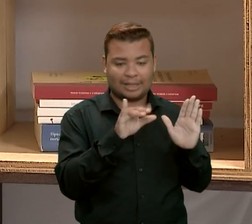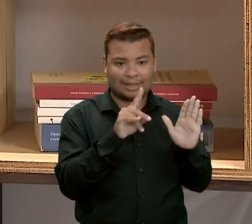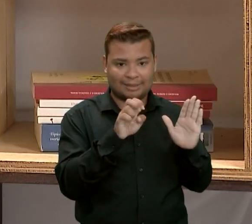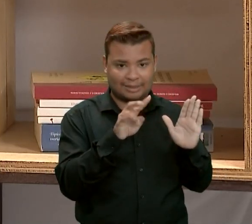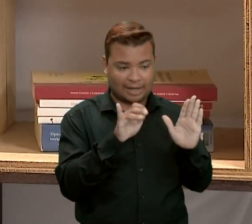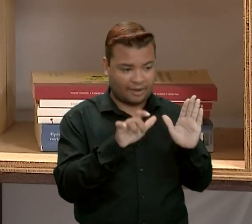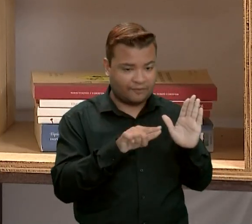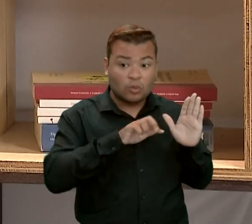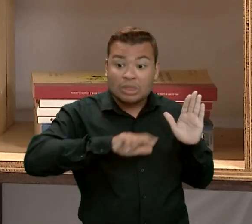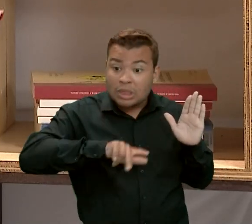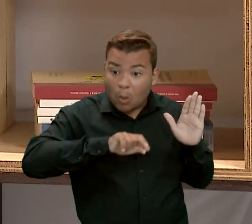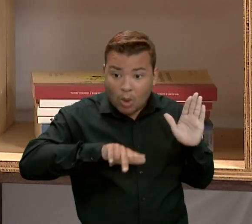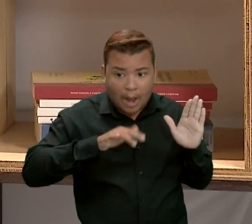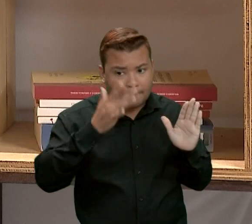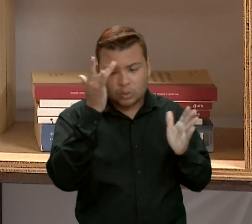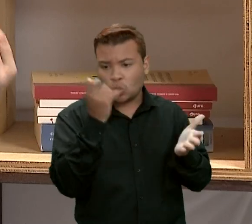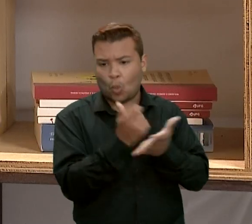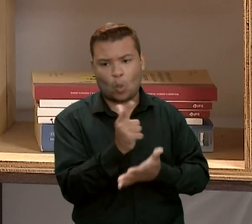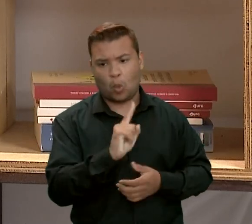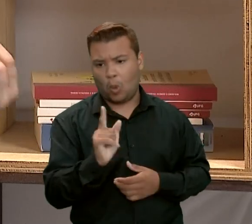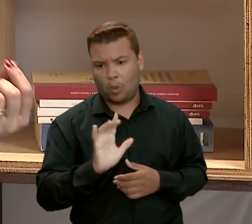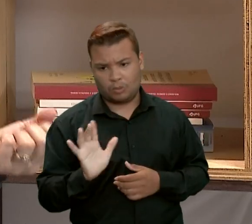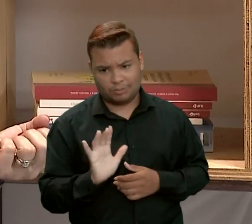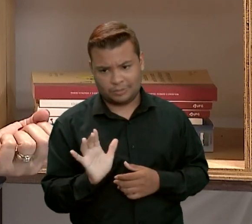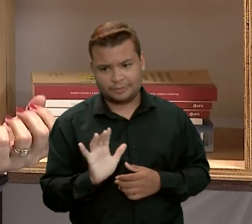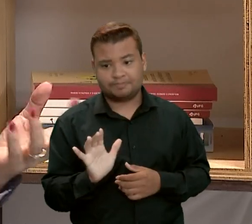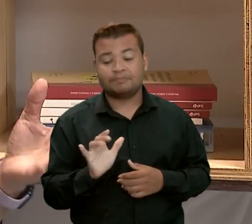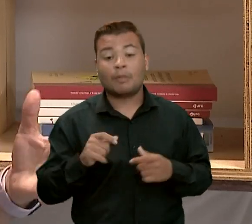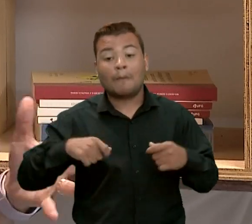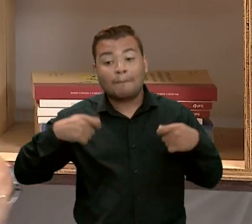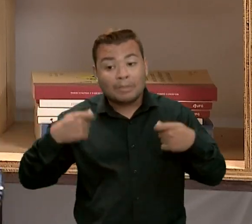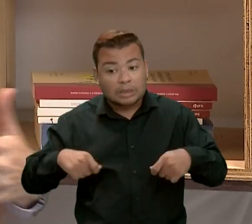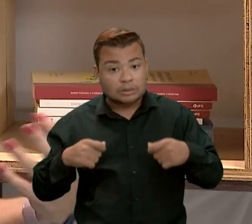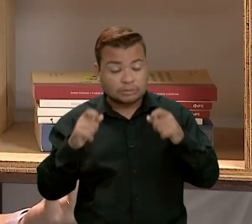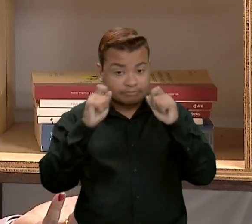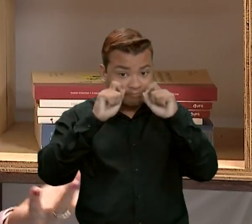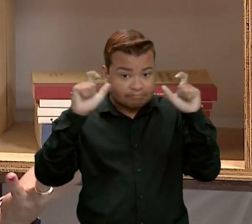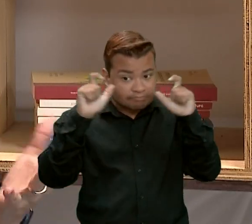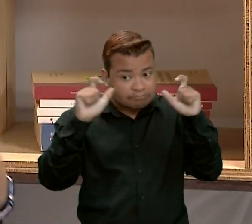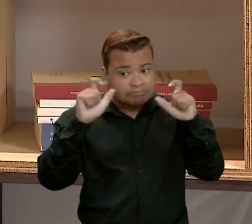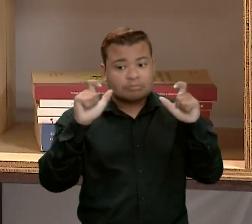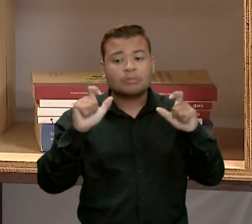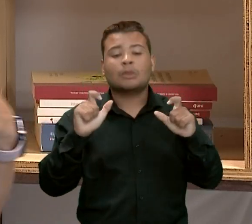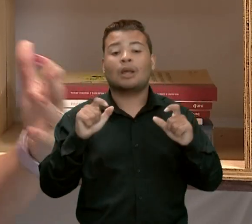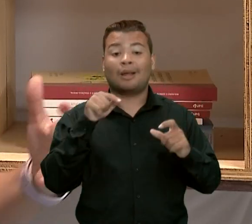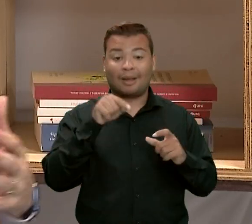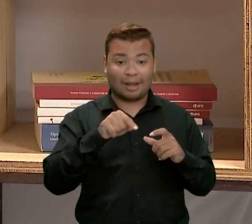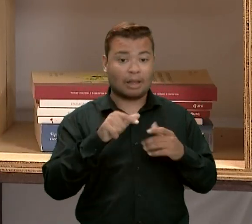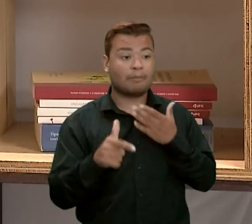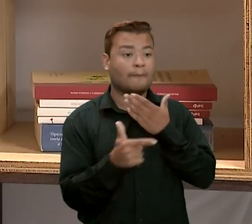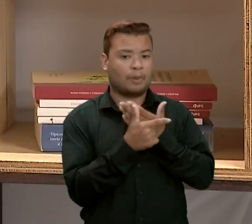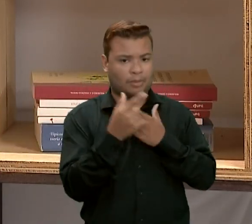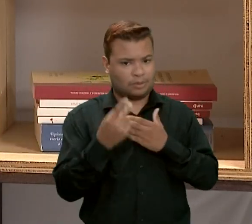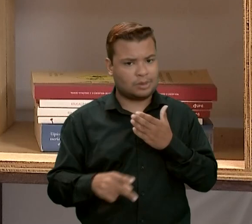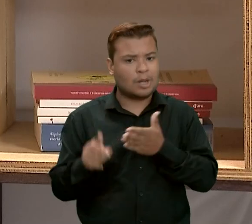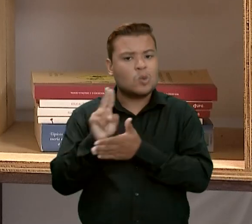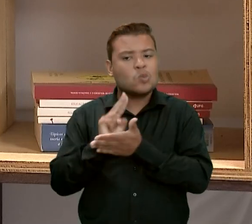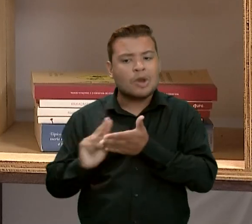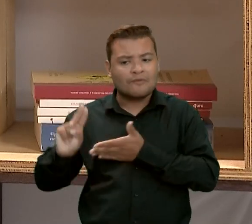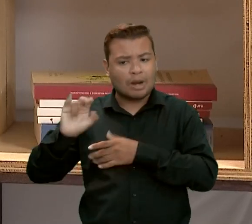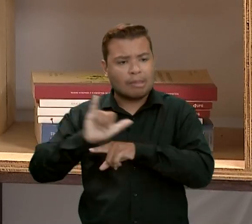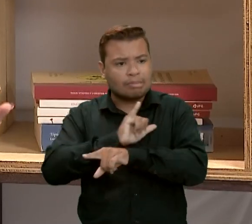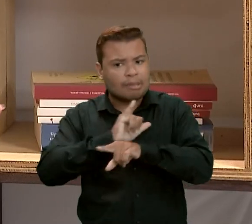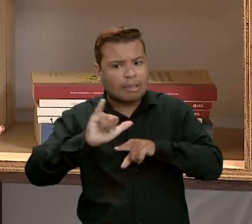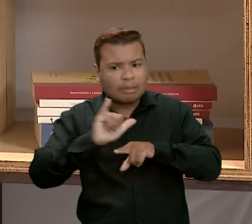comprar. Então, estar antenado a isso o tempo todo, né, é um papel nosso da universidade para buscar outras alternativas e